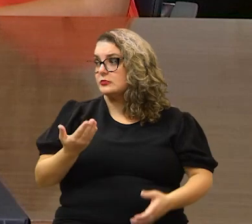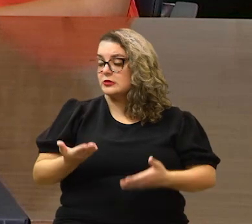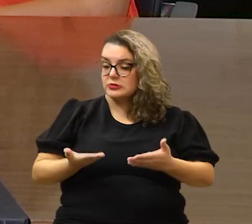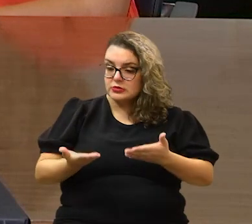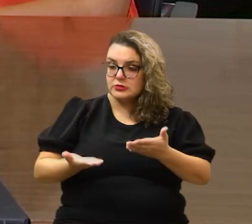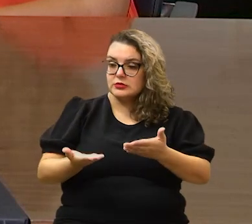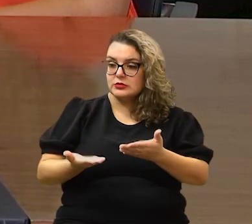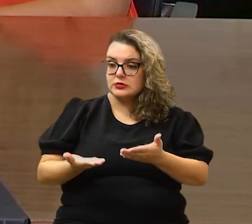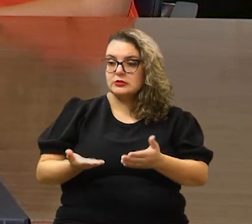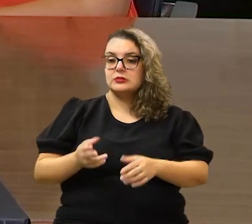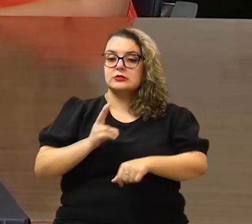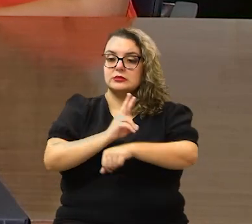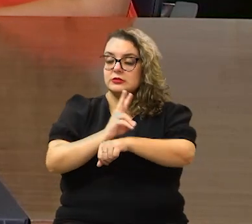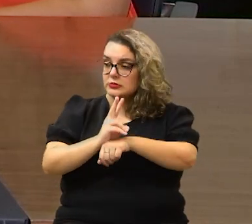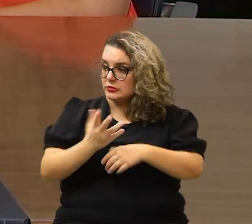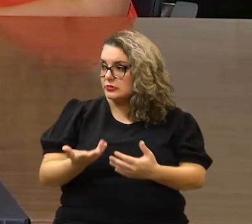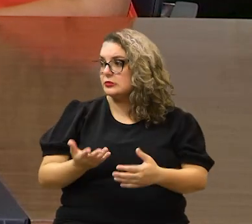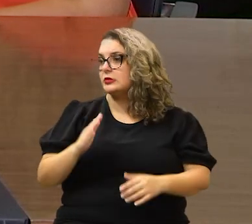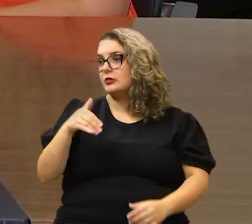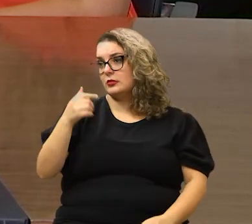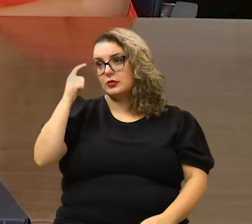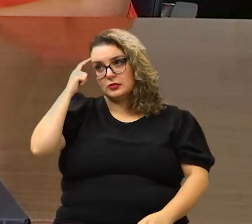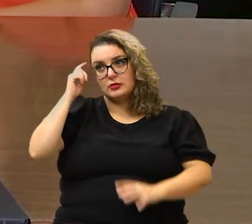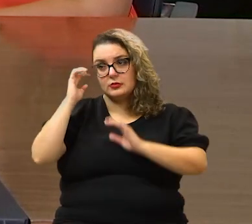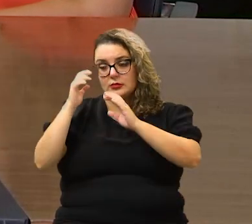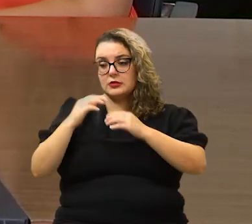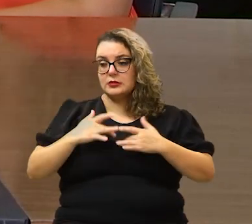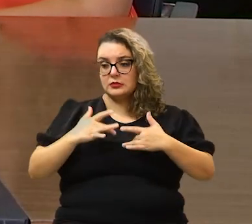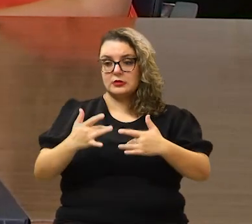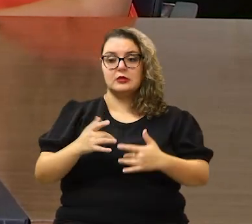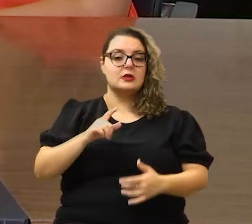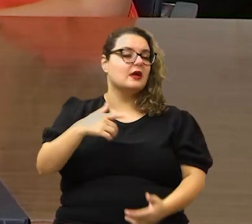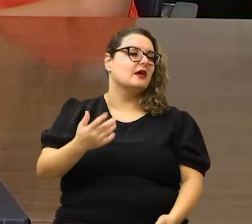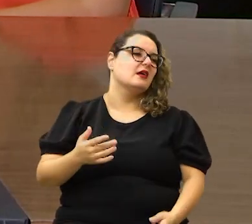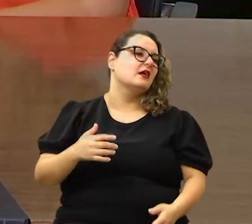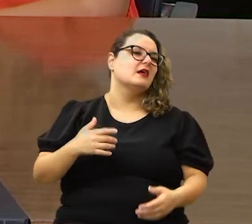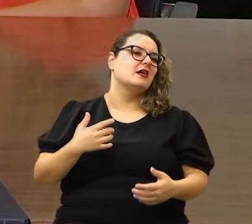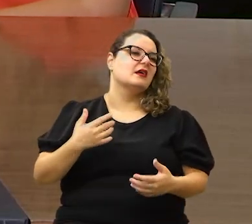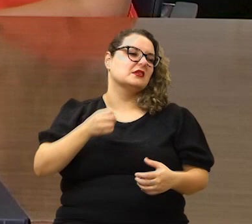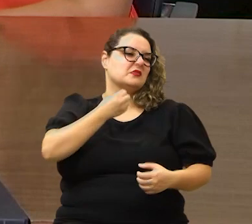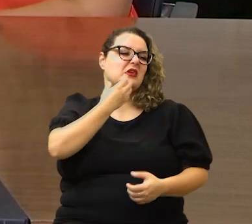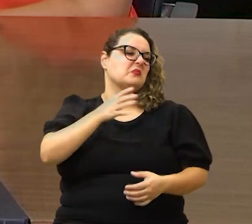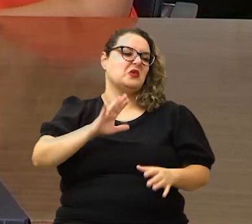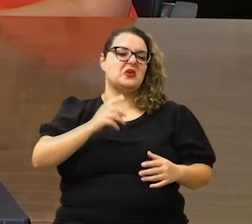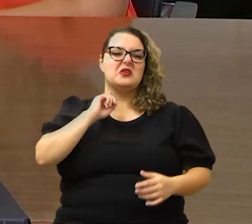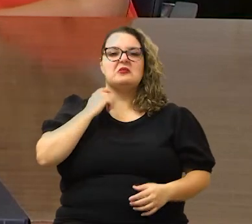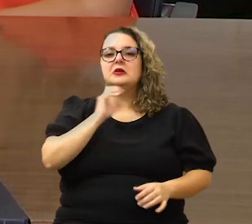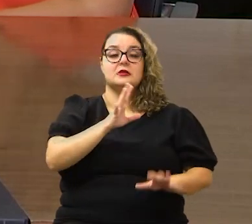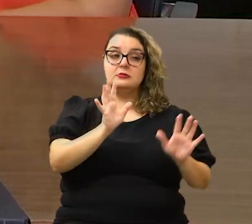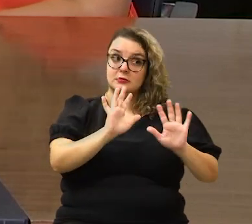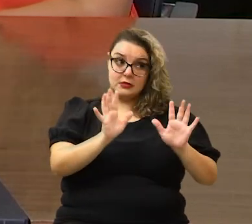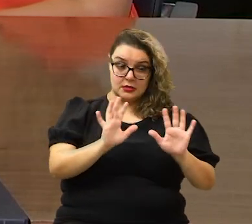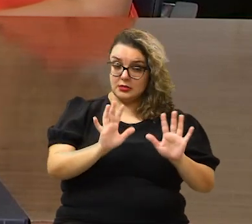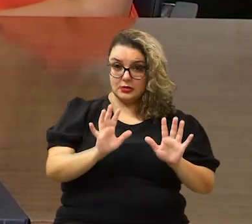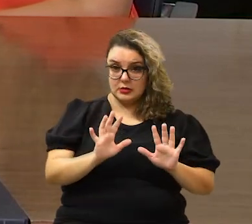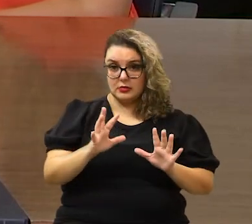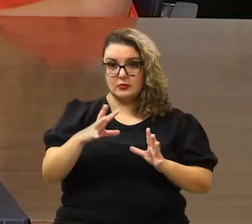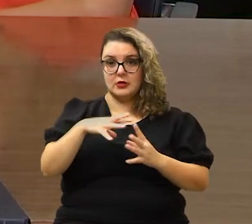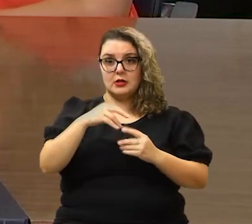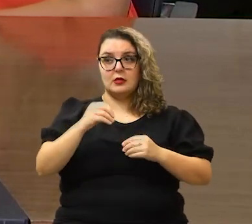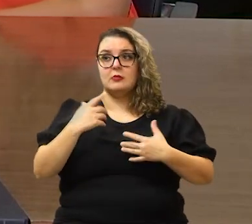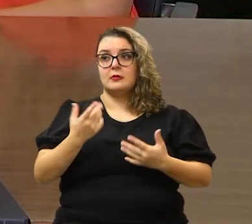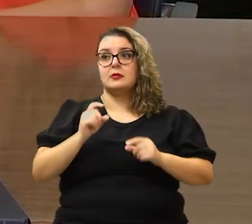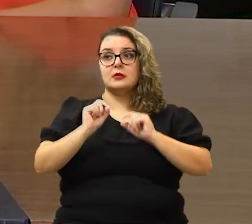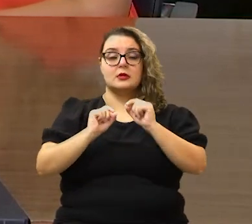importante essa conservação, esse cuidado também na hora da gente pensar na doação. Não é aquilo que não serve mais que eu ia jogar fora, não é